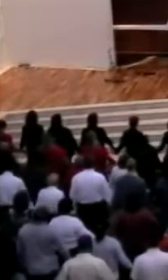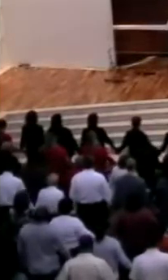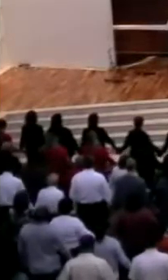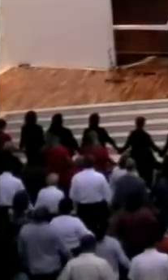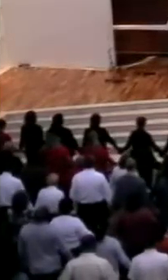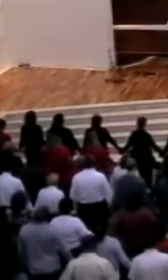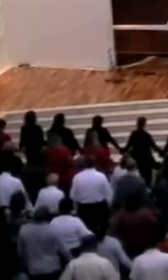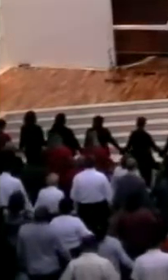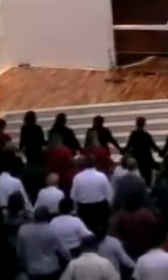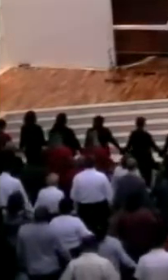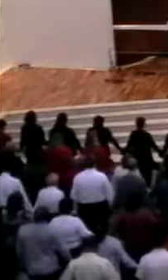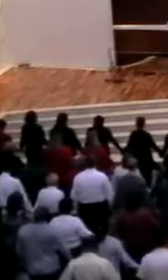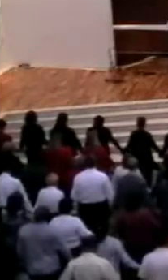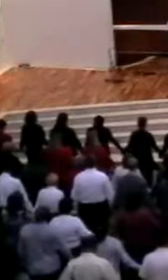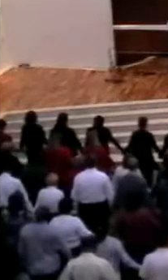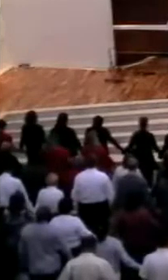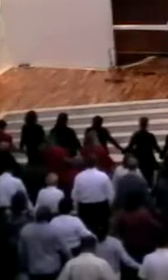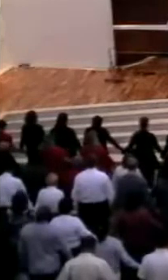Deus vai agir.